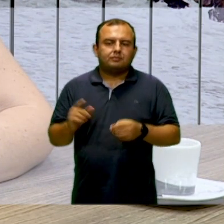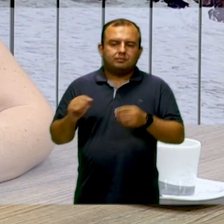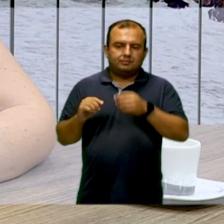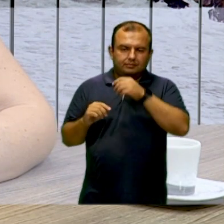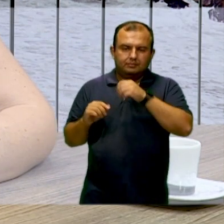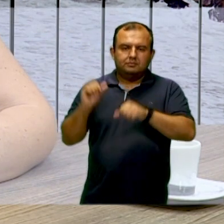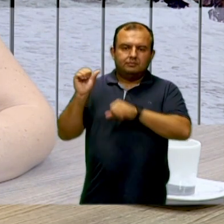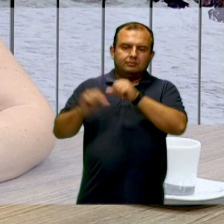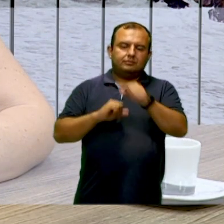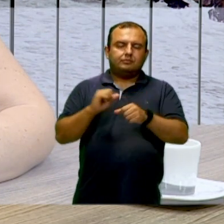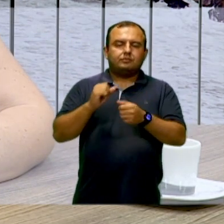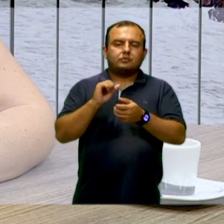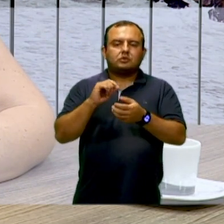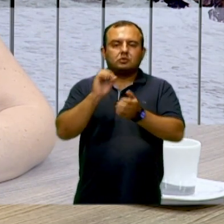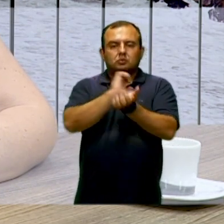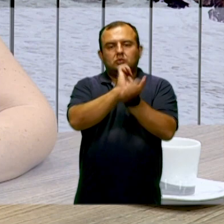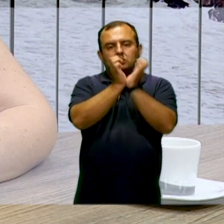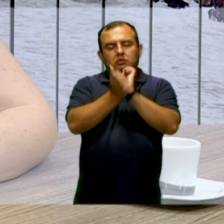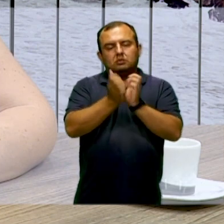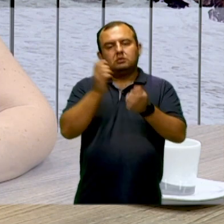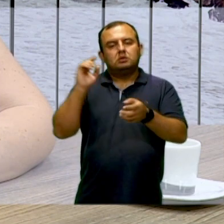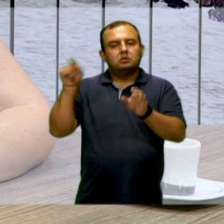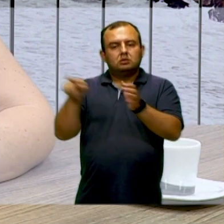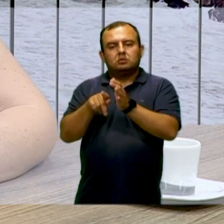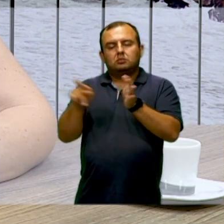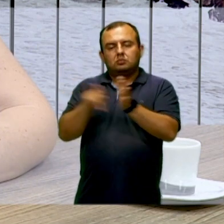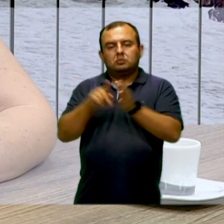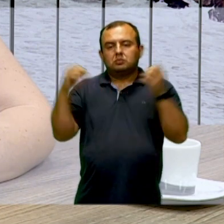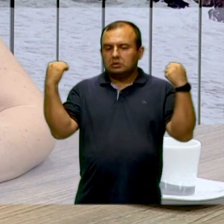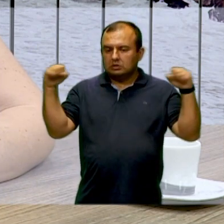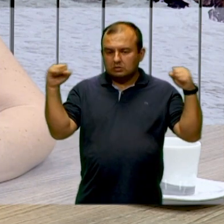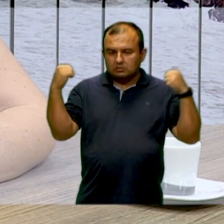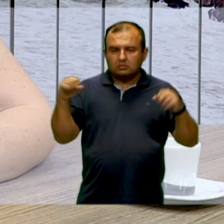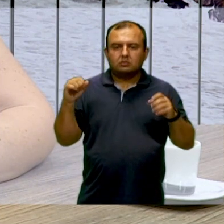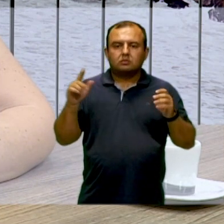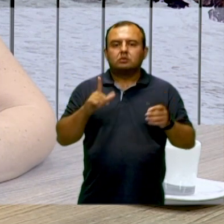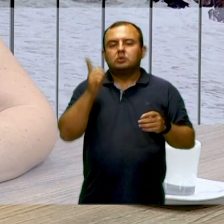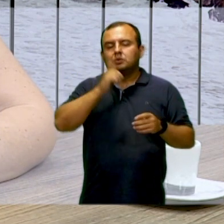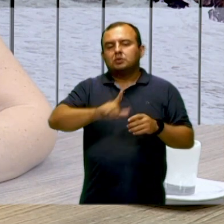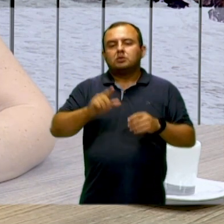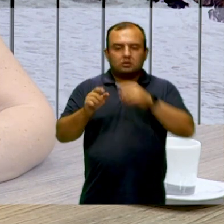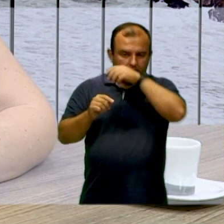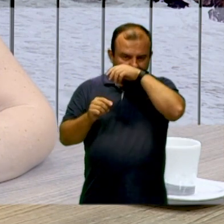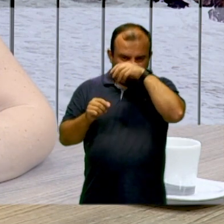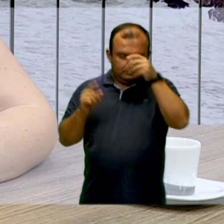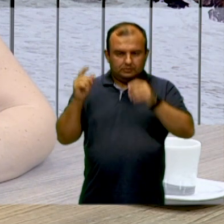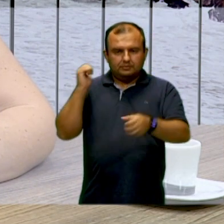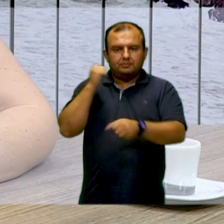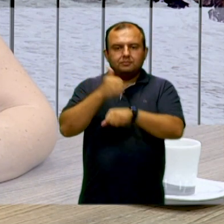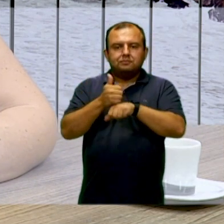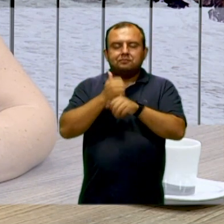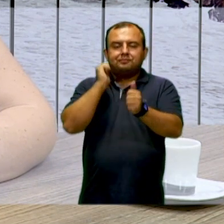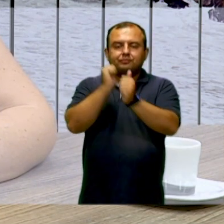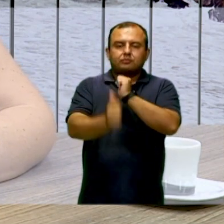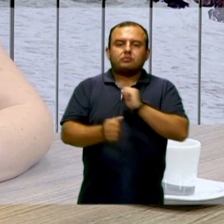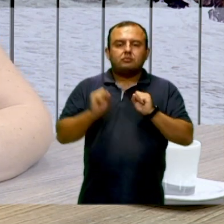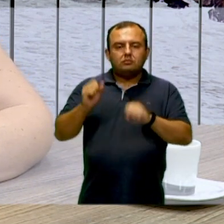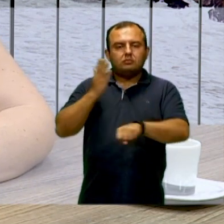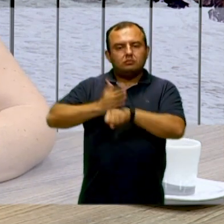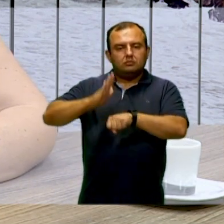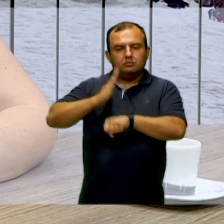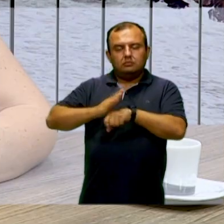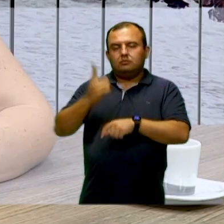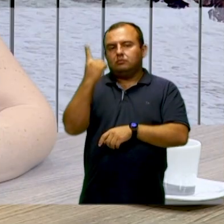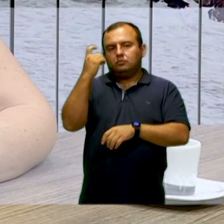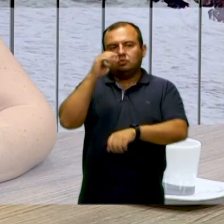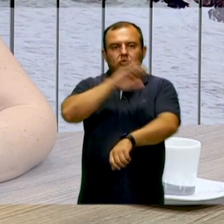os equipamentos da academia, está tendo uma repaginada, mas está conseguindo fazer isso enquanto os atletas podem treinar. Mas é o único